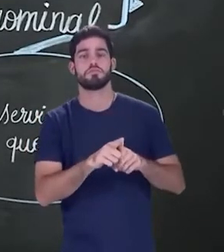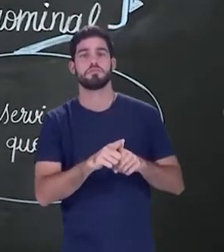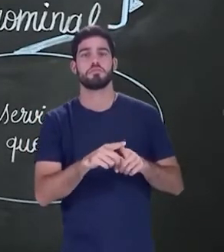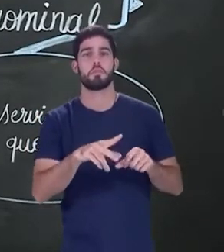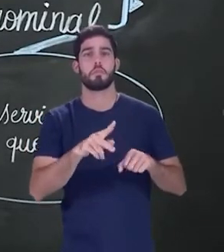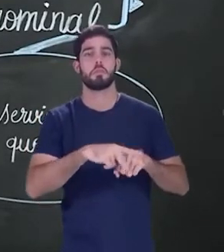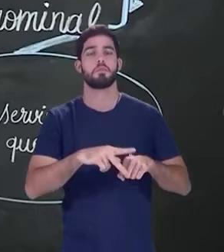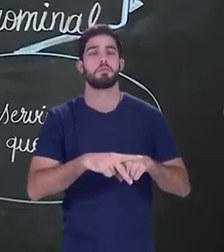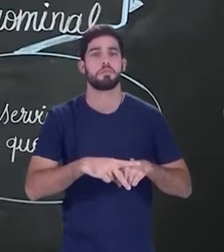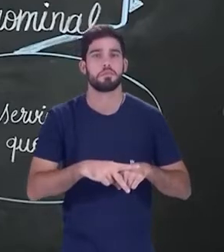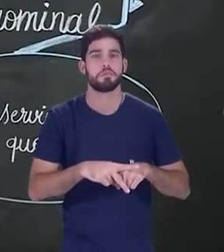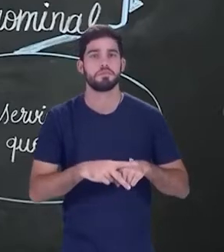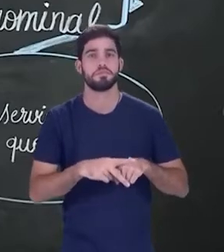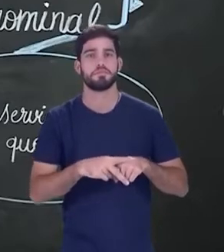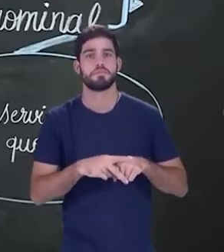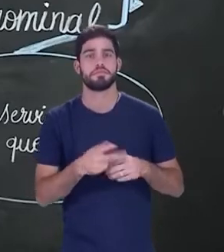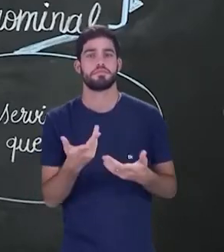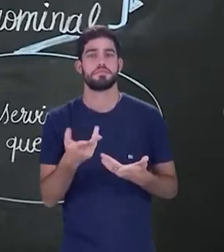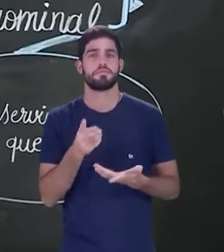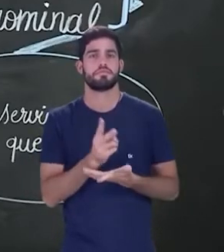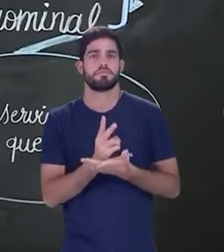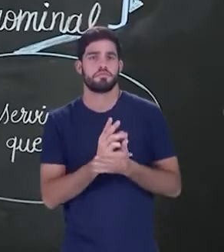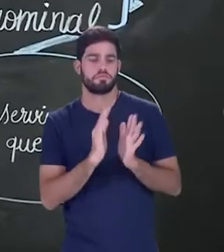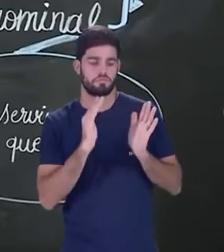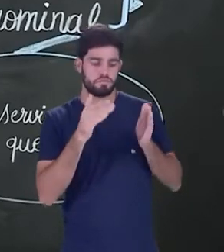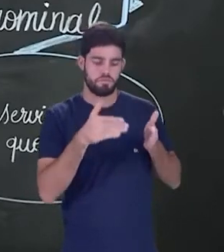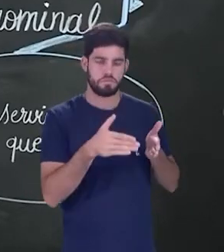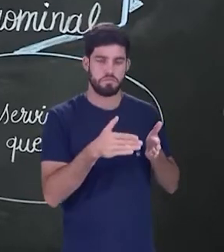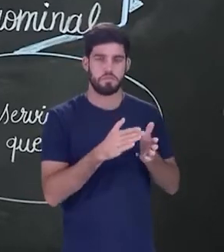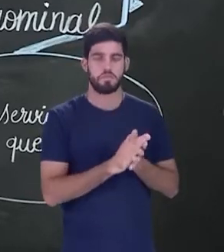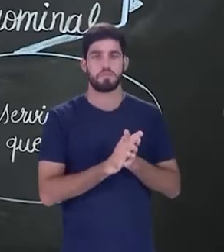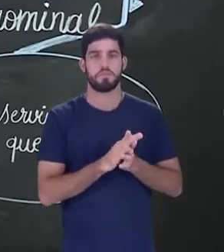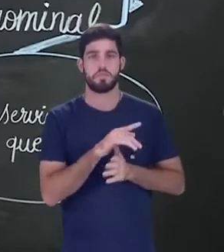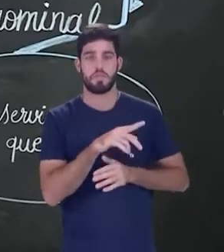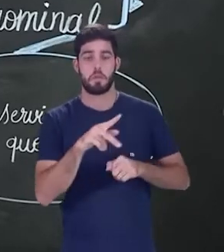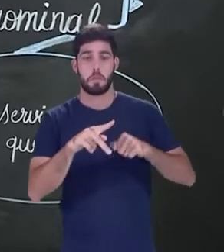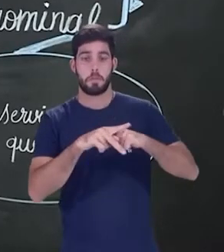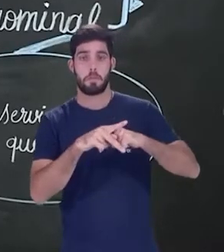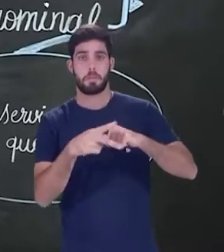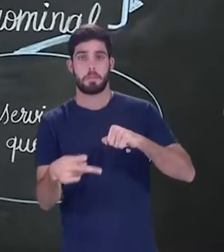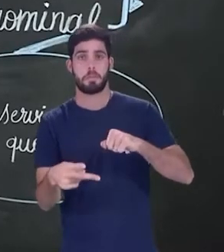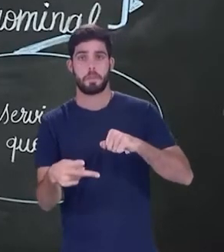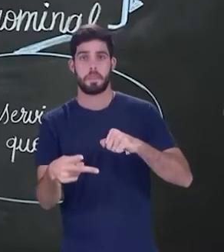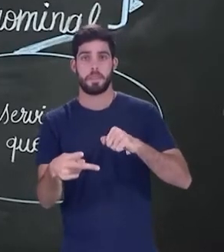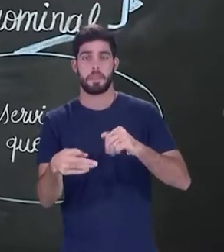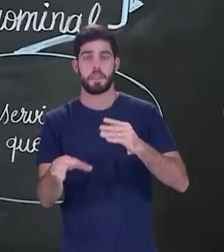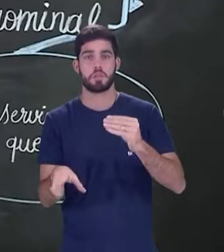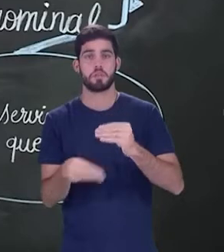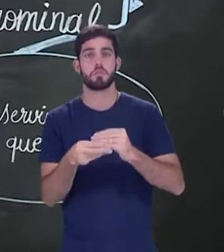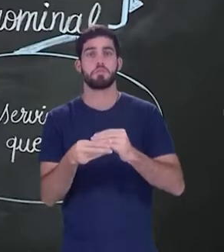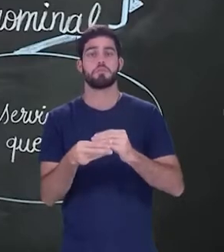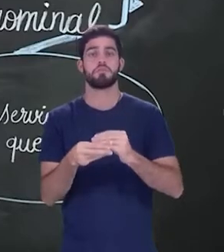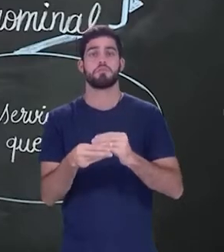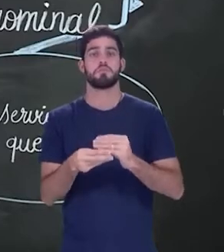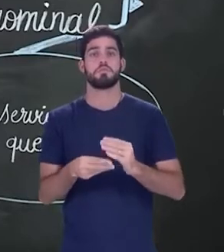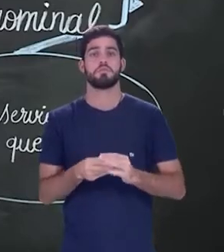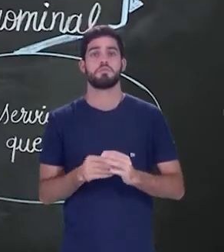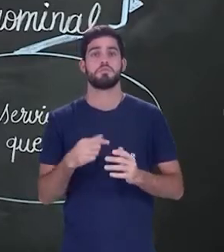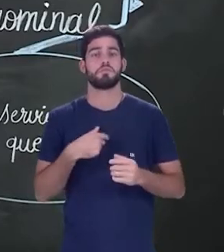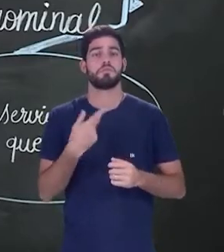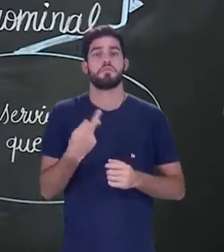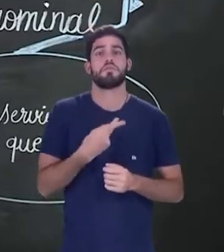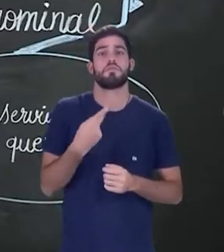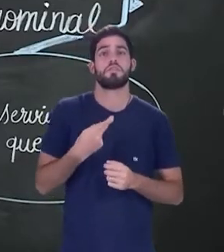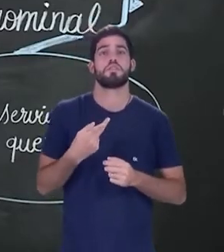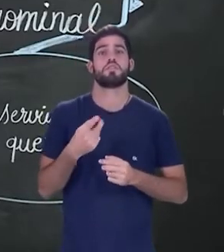seja, elementos sobre os quais a gente está se referindo. O predicado é exatamente o complemento desse sujeito, ou seja, eu estou falando o que